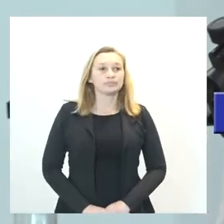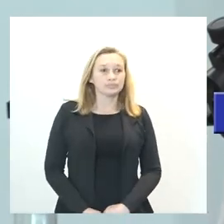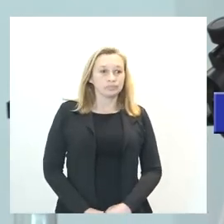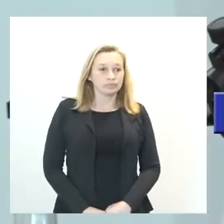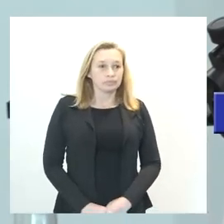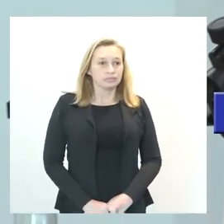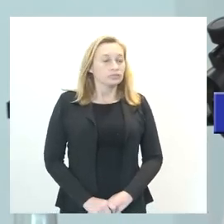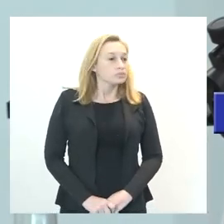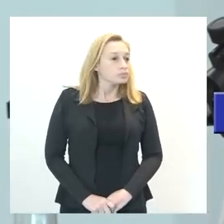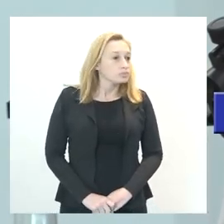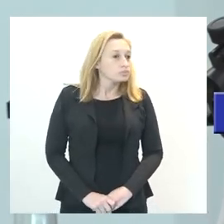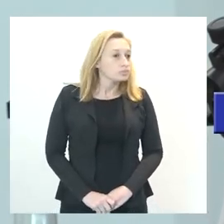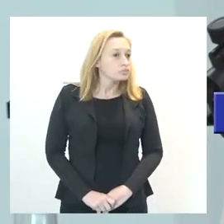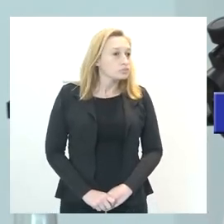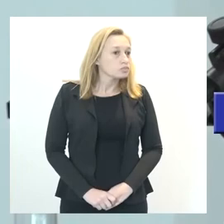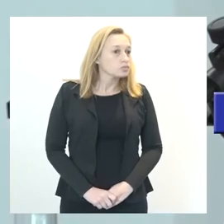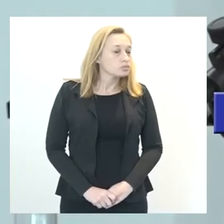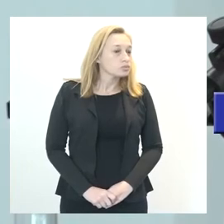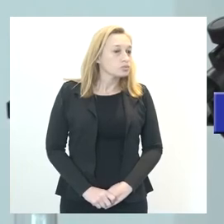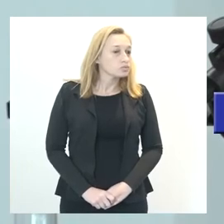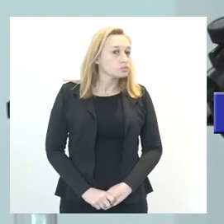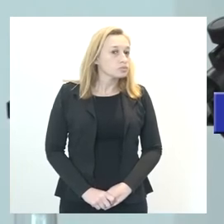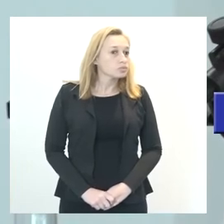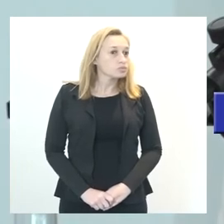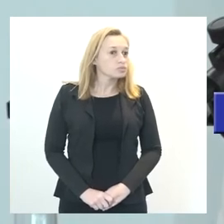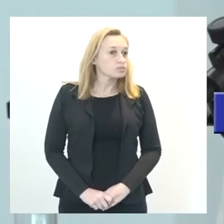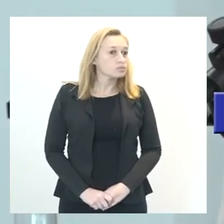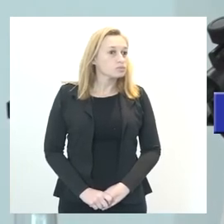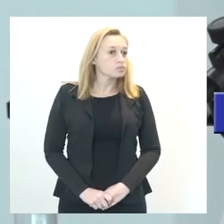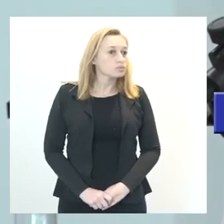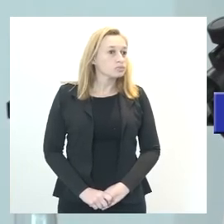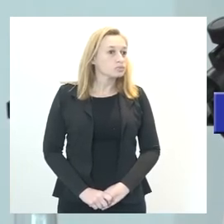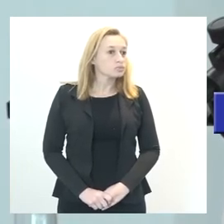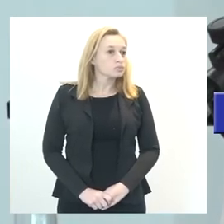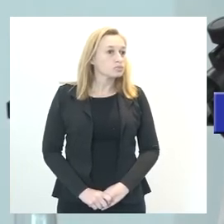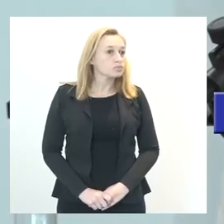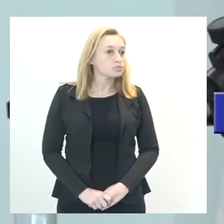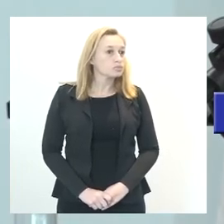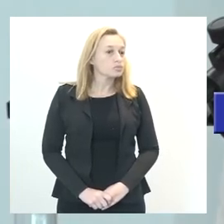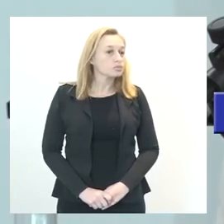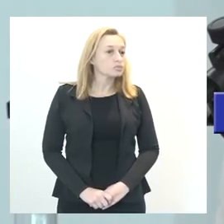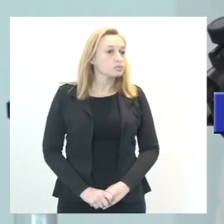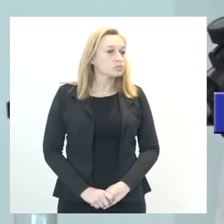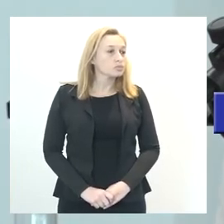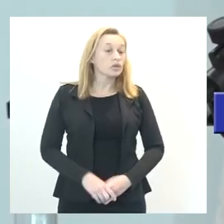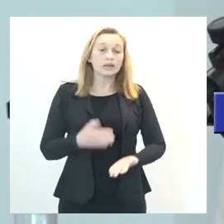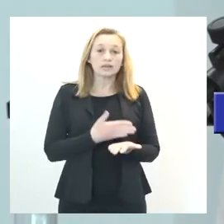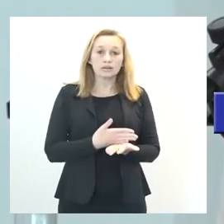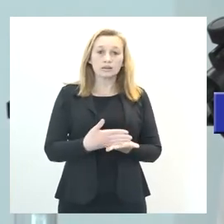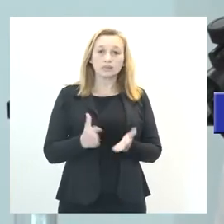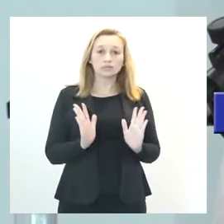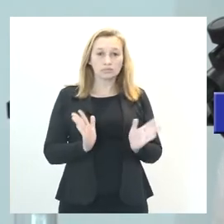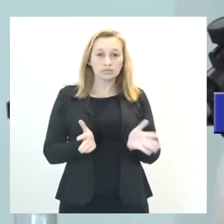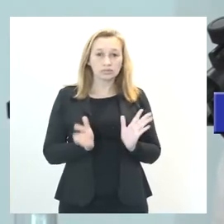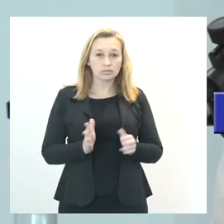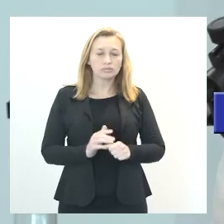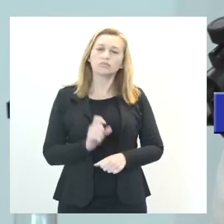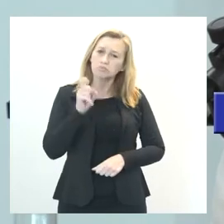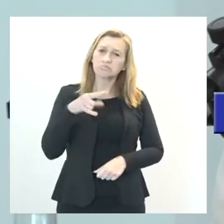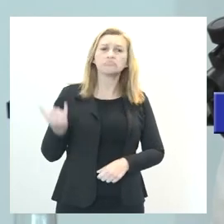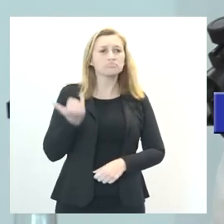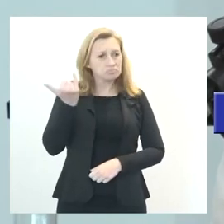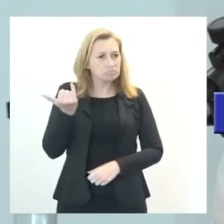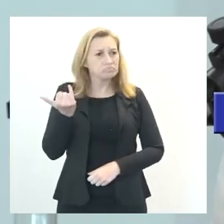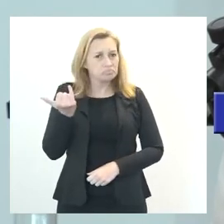usuário serviço público e em nosso caso dando aqui esse pontapé inicial esse dia tão importante